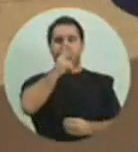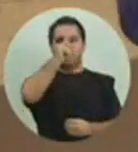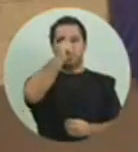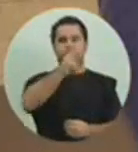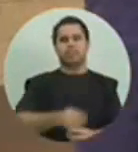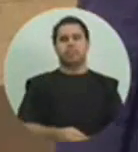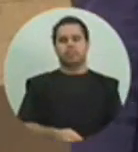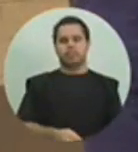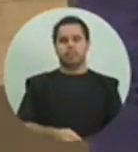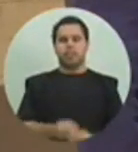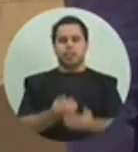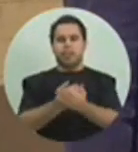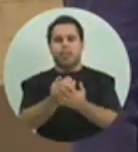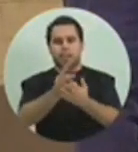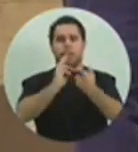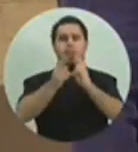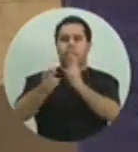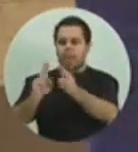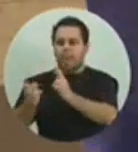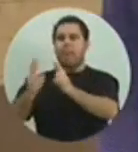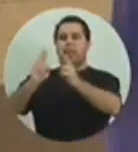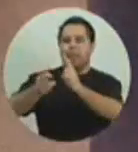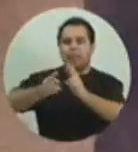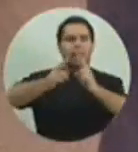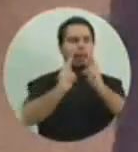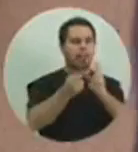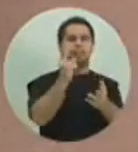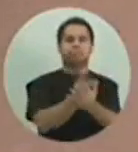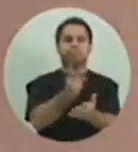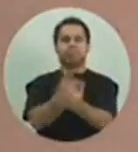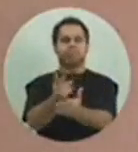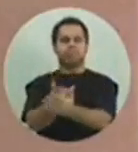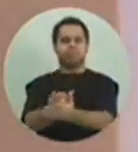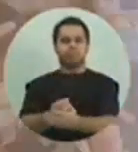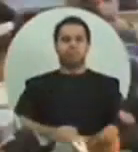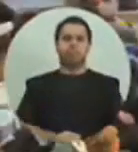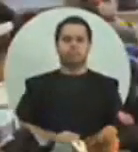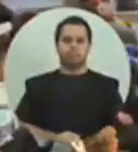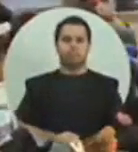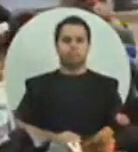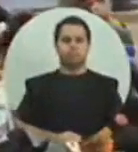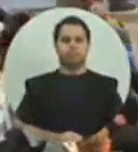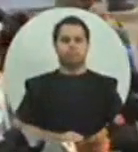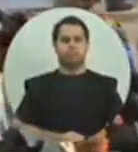nos fortalece. E começamos a reclamar.